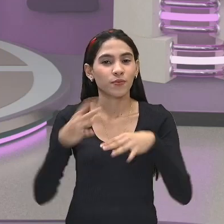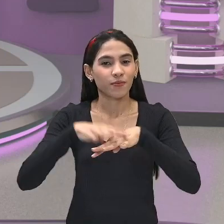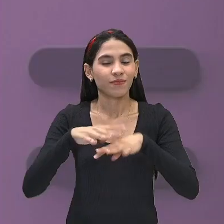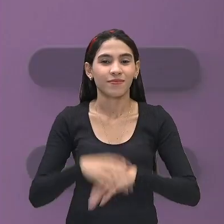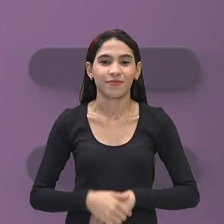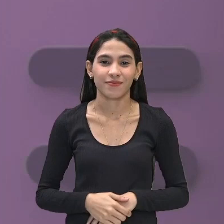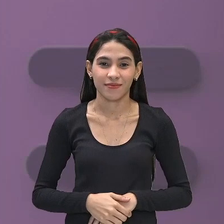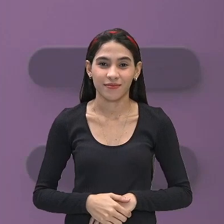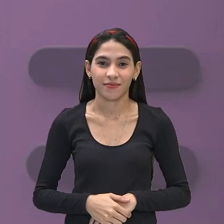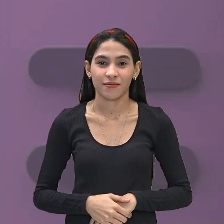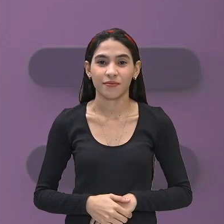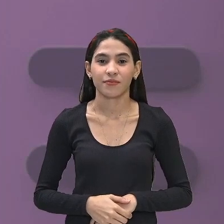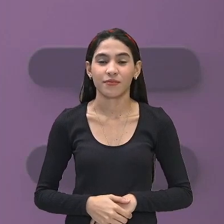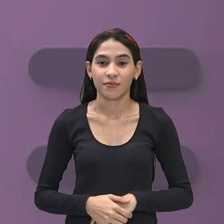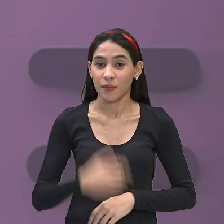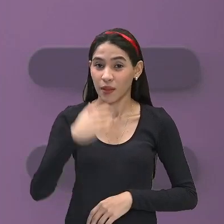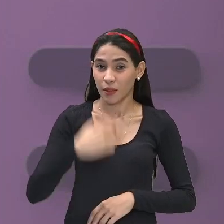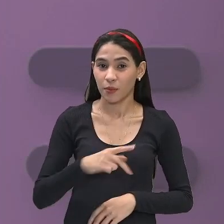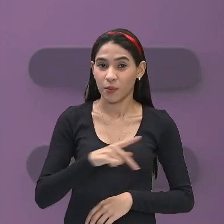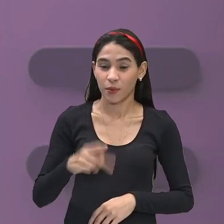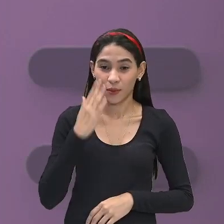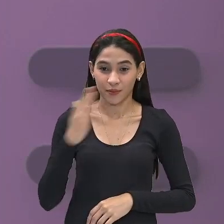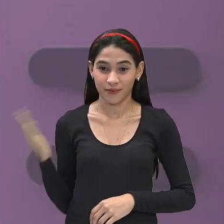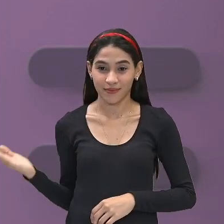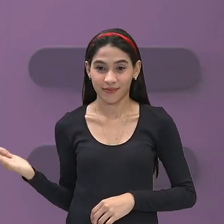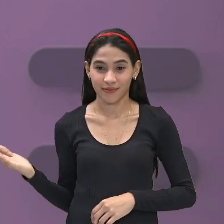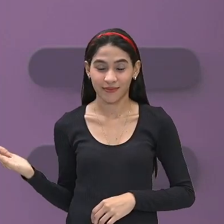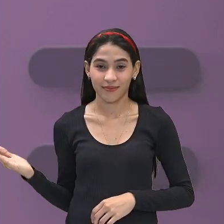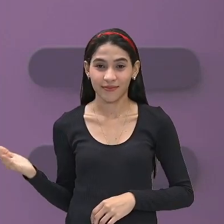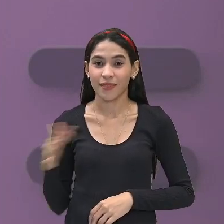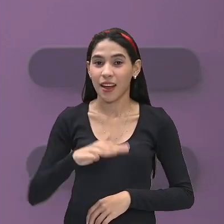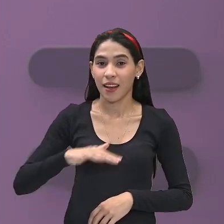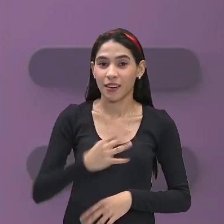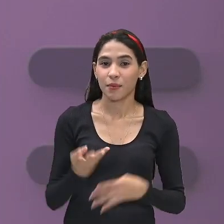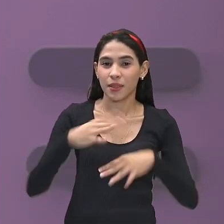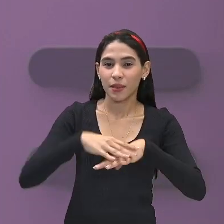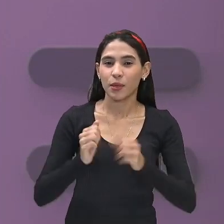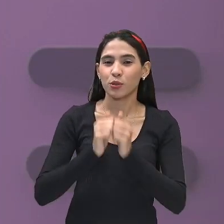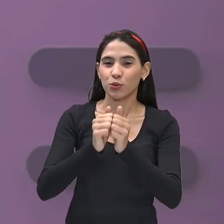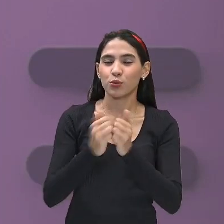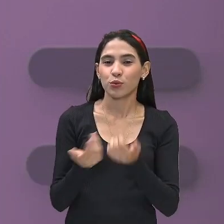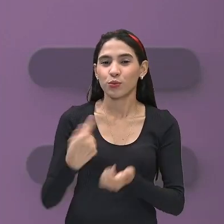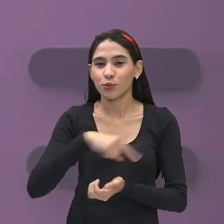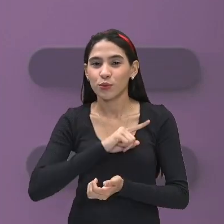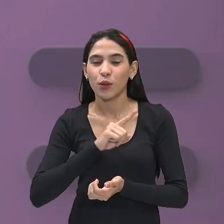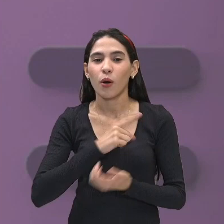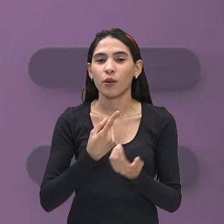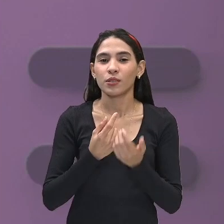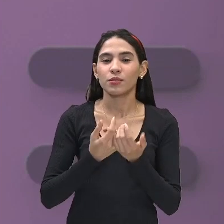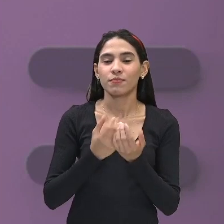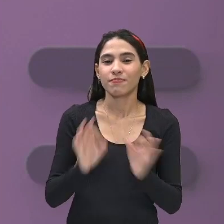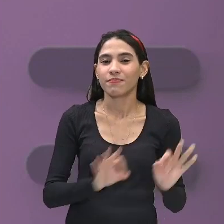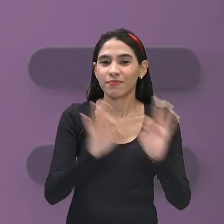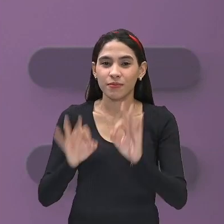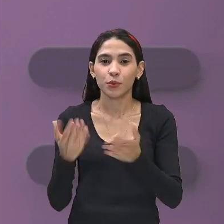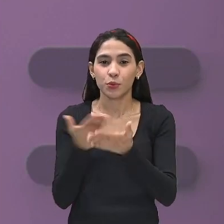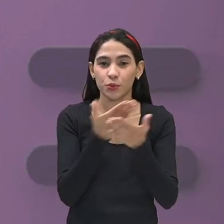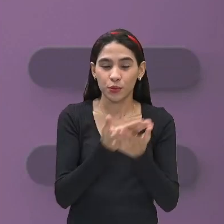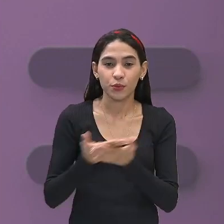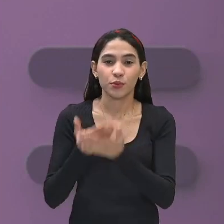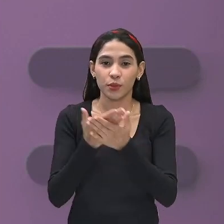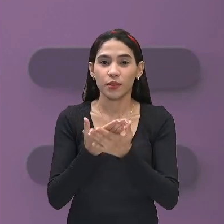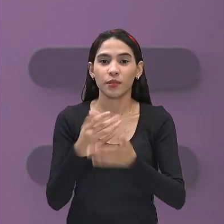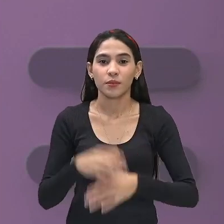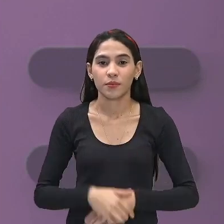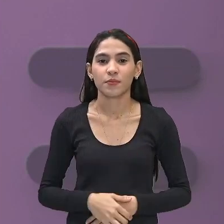ok? Eu sou o professor Jean Nobre de matemática e juntos nós estaremos aqui para